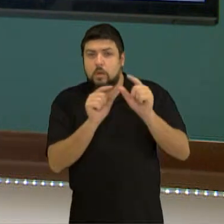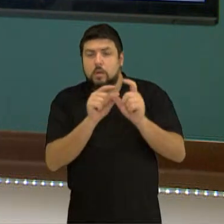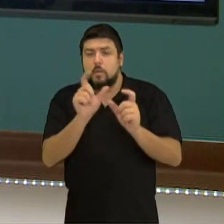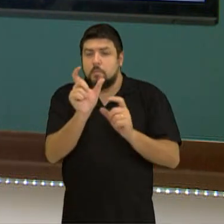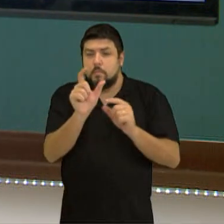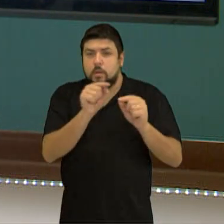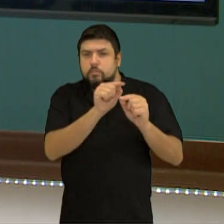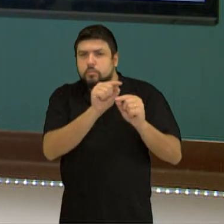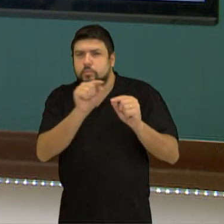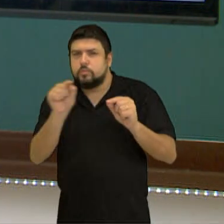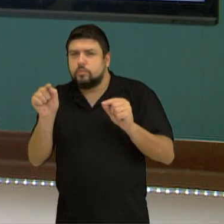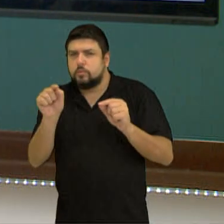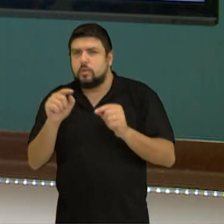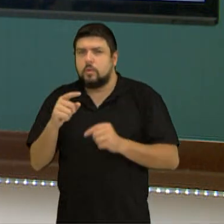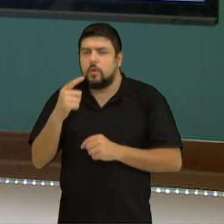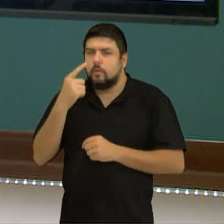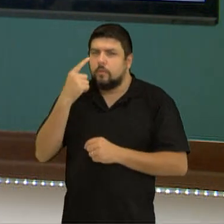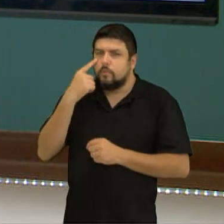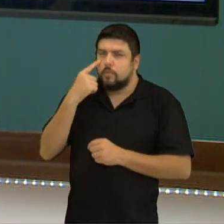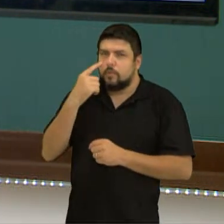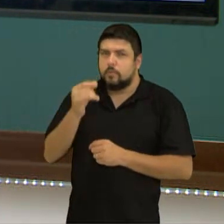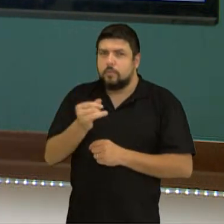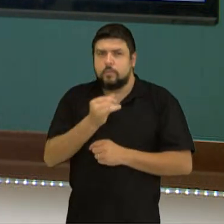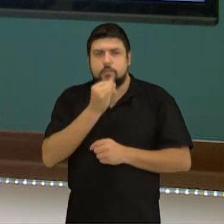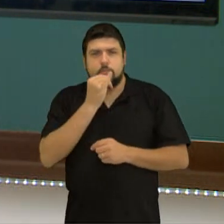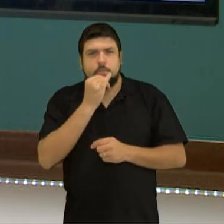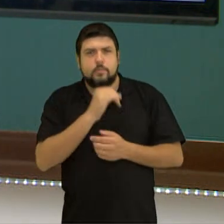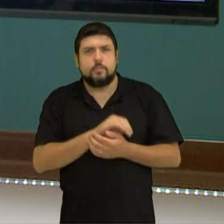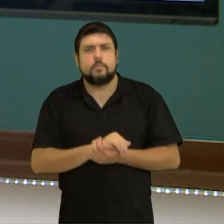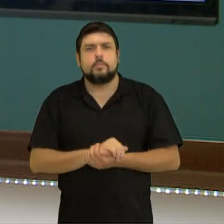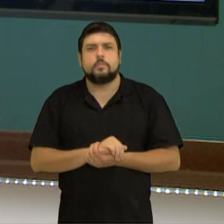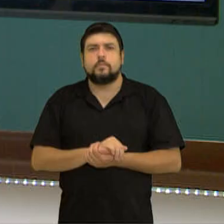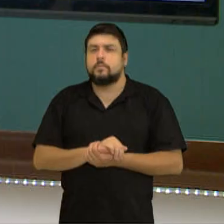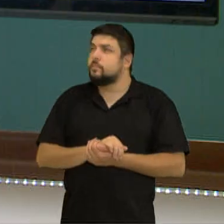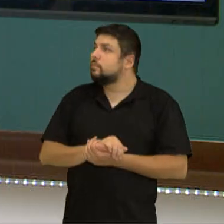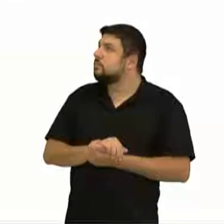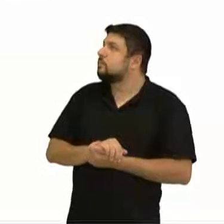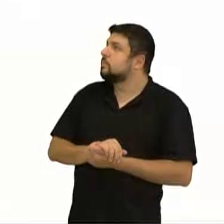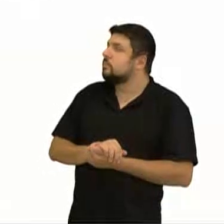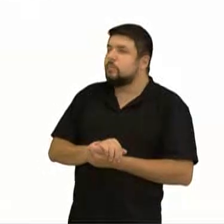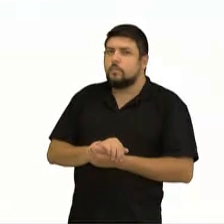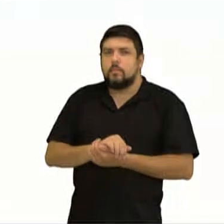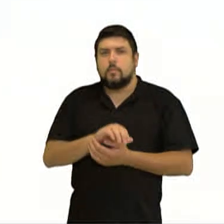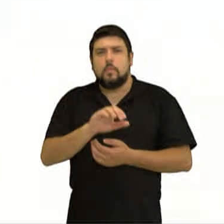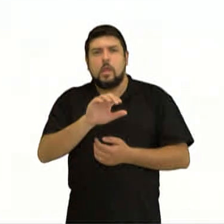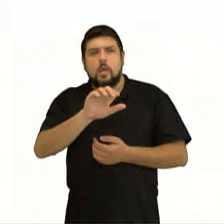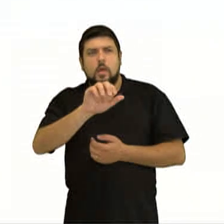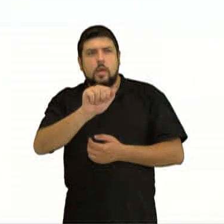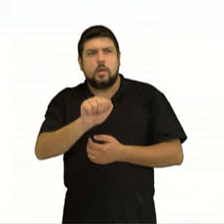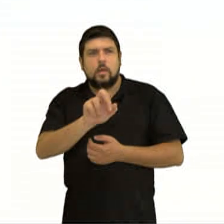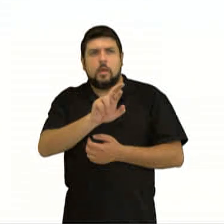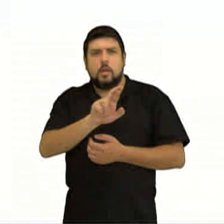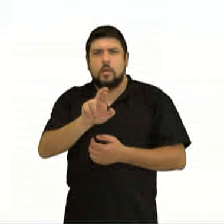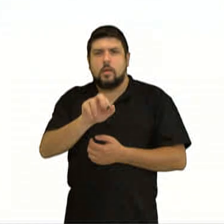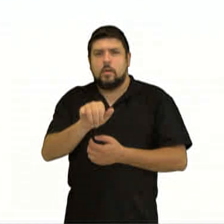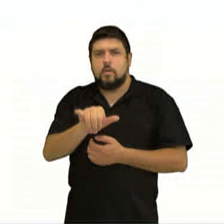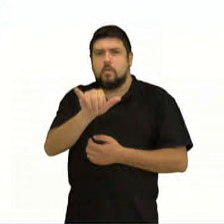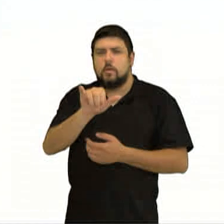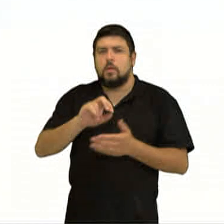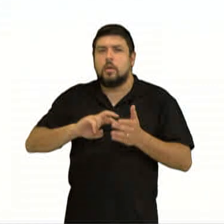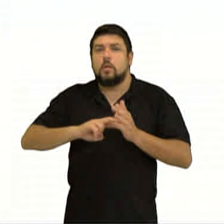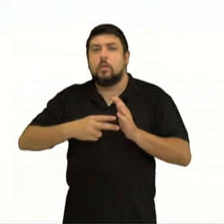phrasal verbs. Quer um exemplo? Carry, sozinho, significa